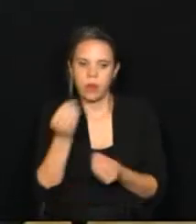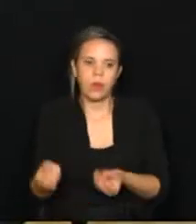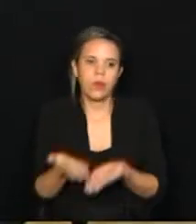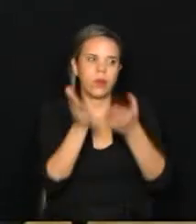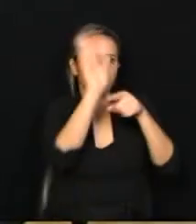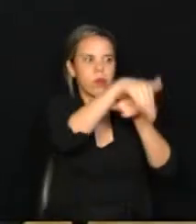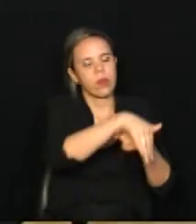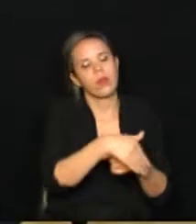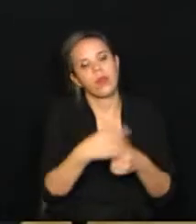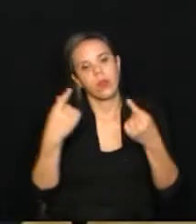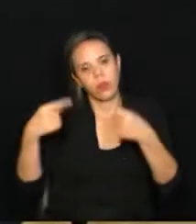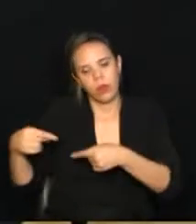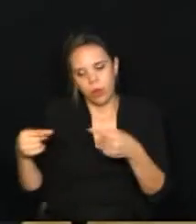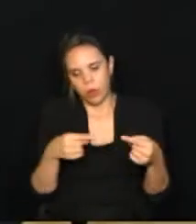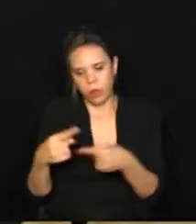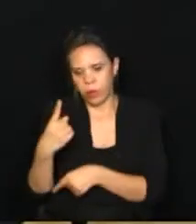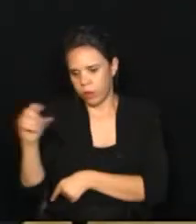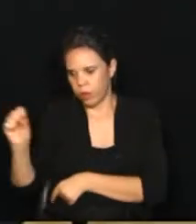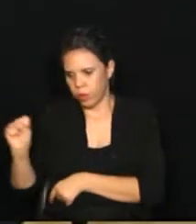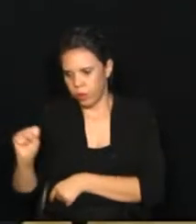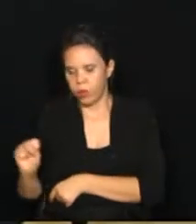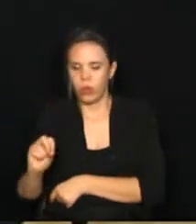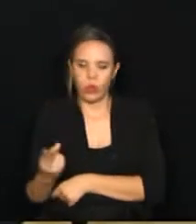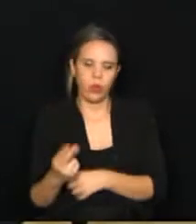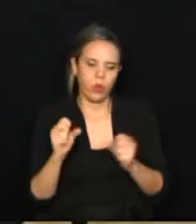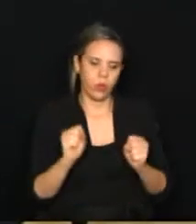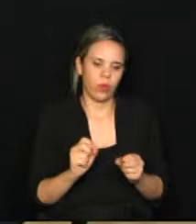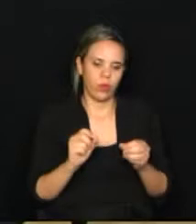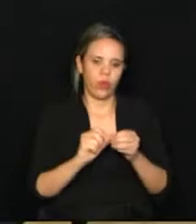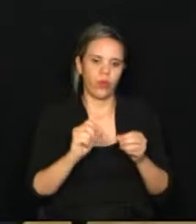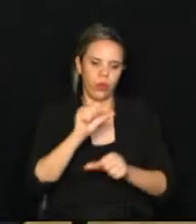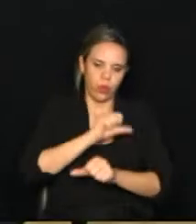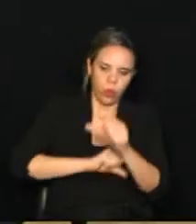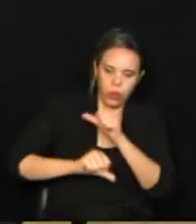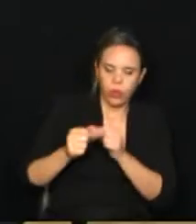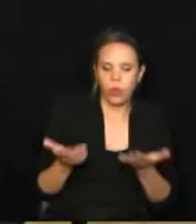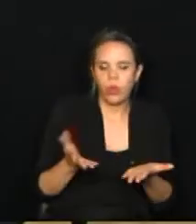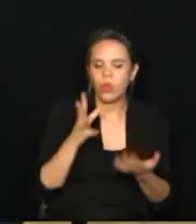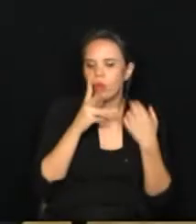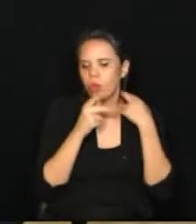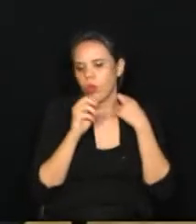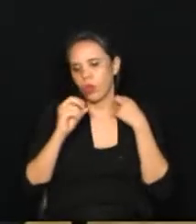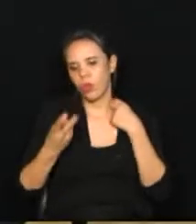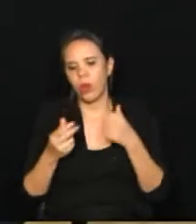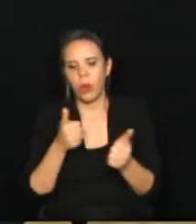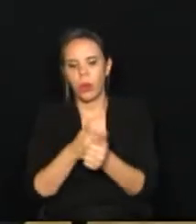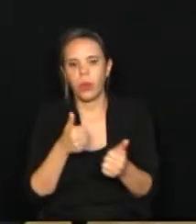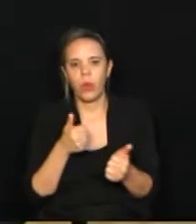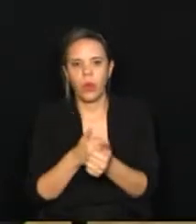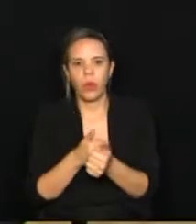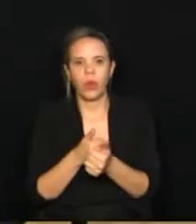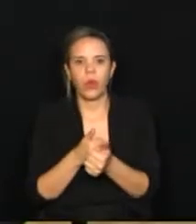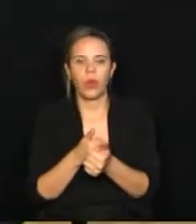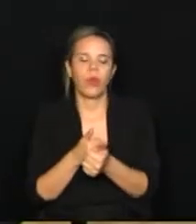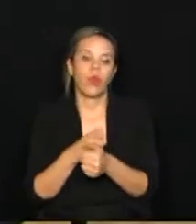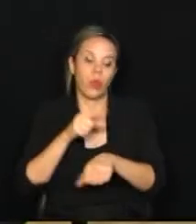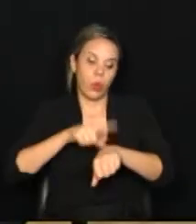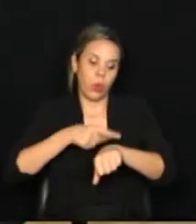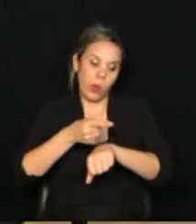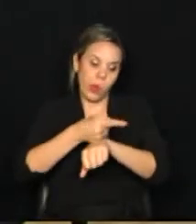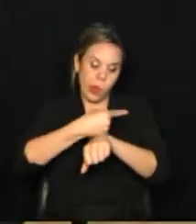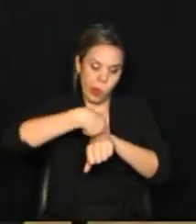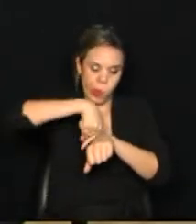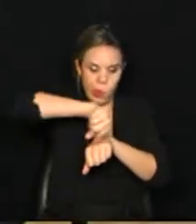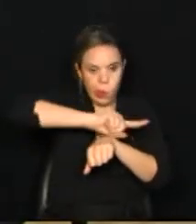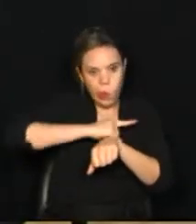você pode atacar em 10 segundos, como você pode fazer aquela transição mais lenta e perto do estouro do cronômetro. É isso que é uma